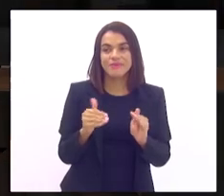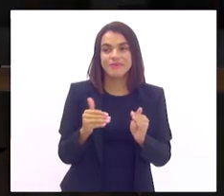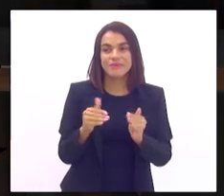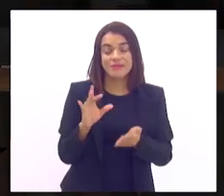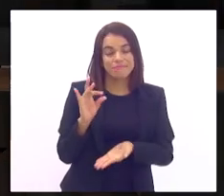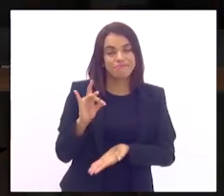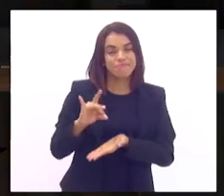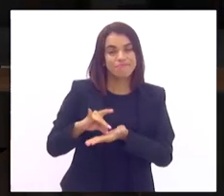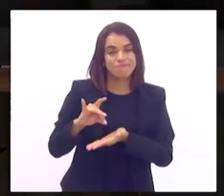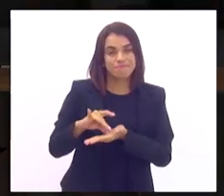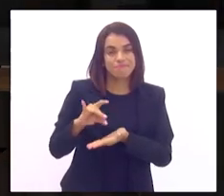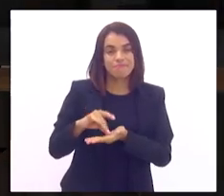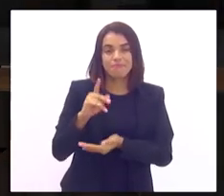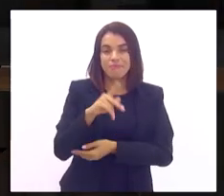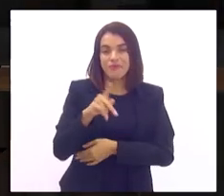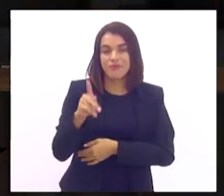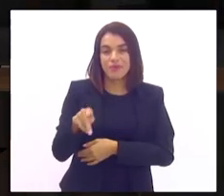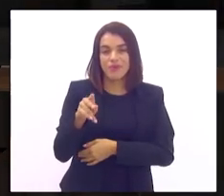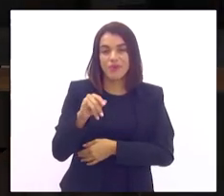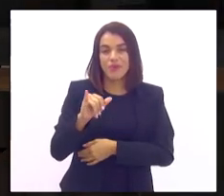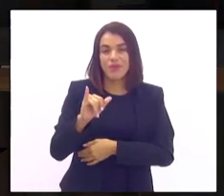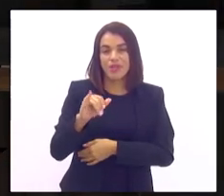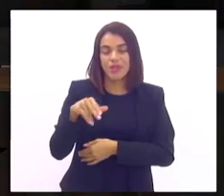Realmente, professor Hino, a referência.